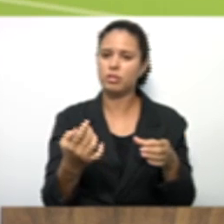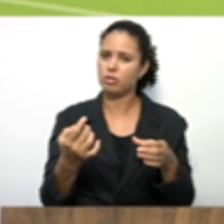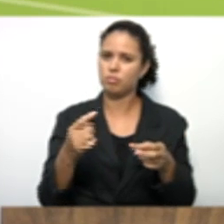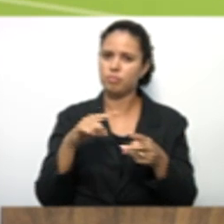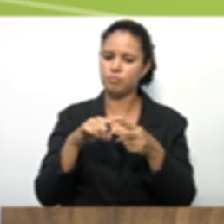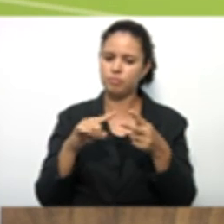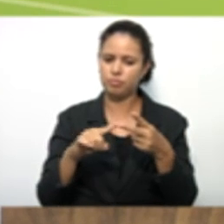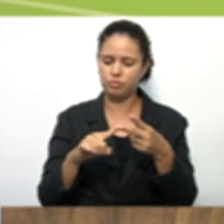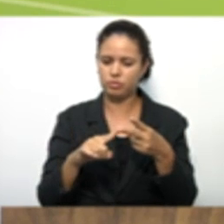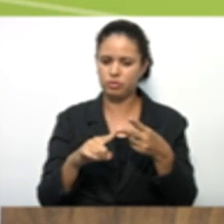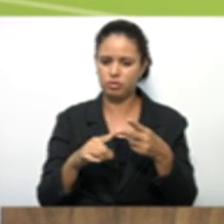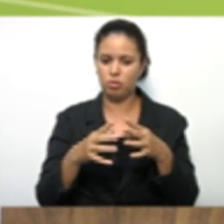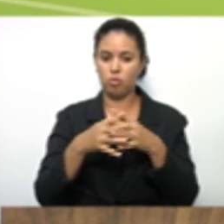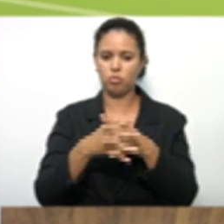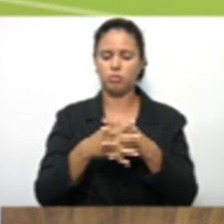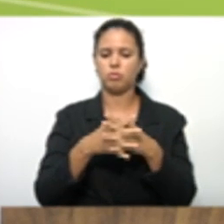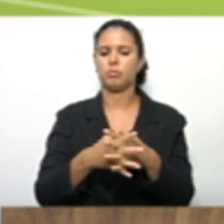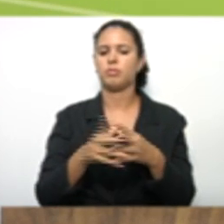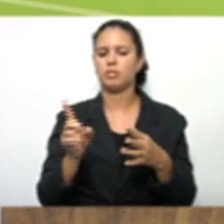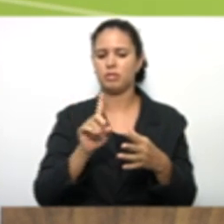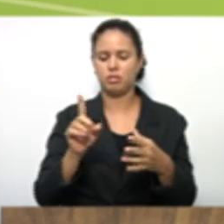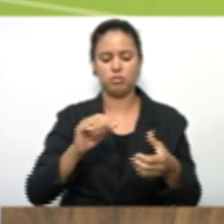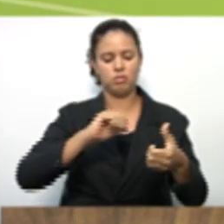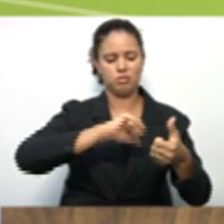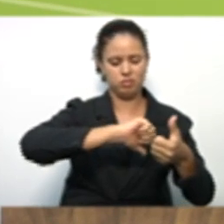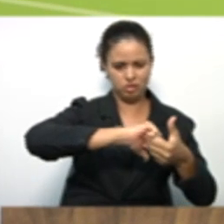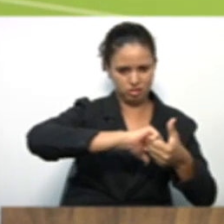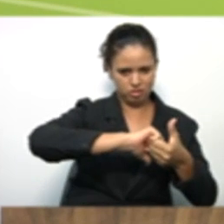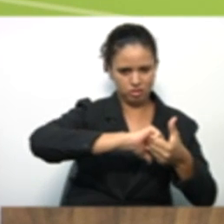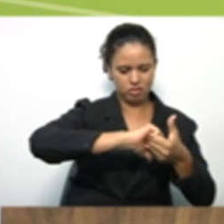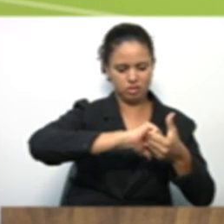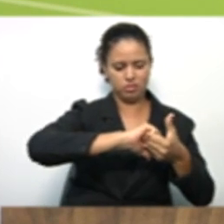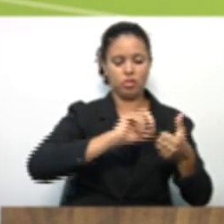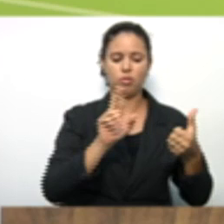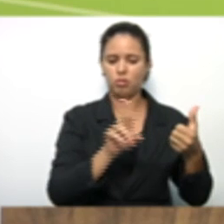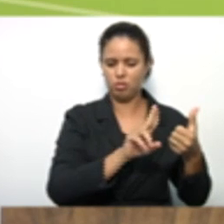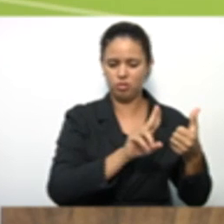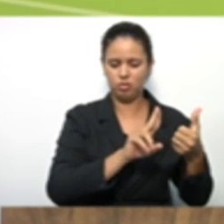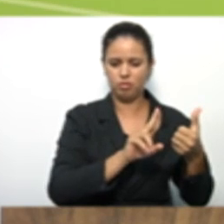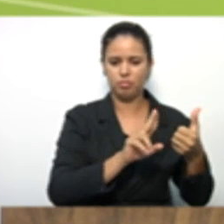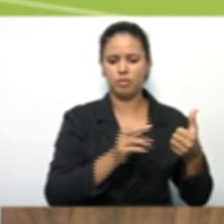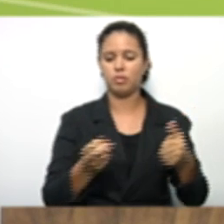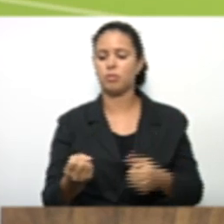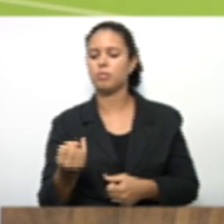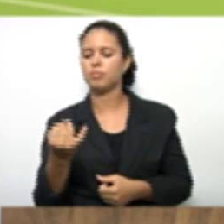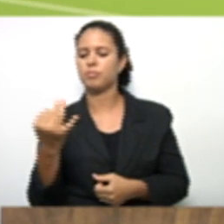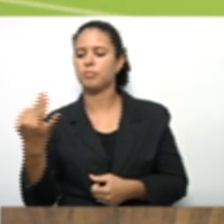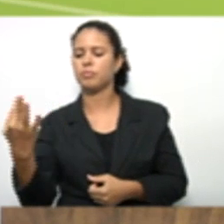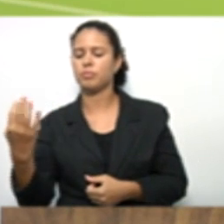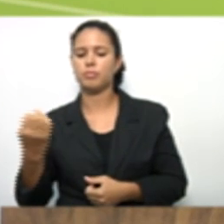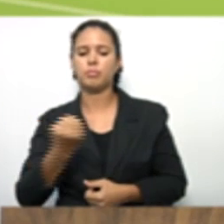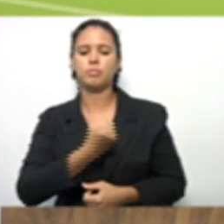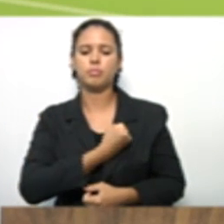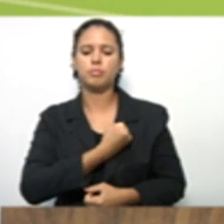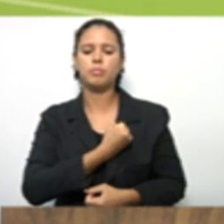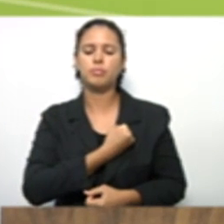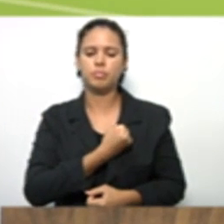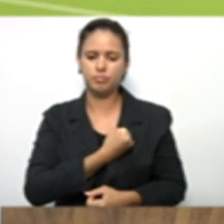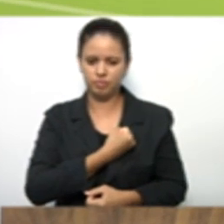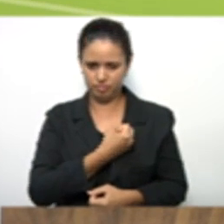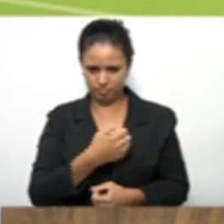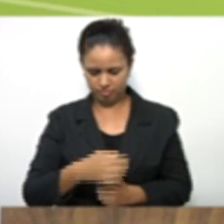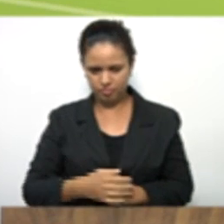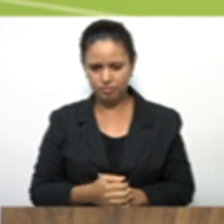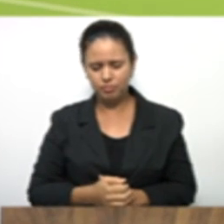quantitativa. Não vamos confundir, hein? Qualitativa, nome, quantitativa, números, né?